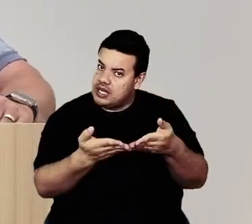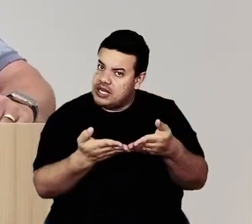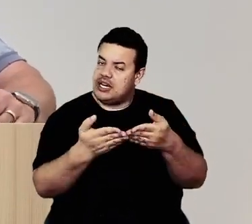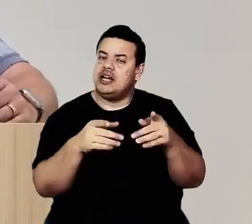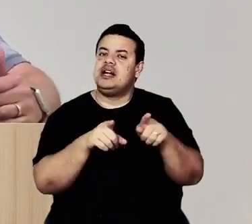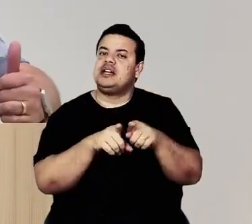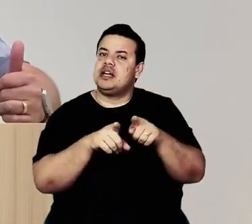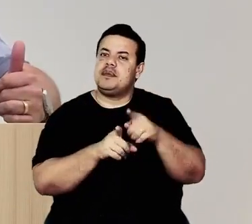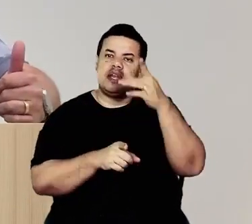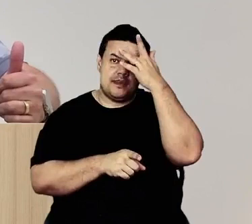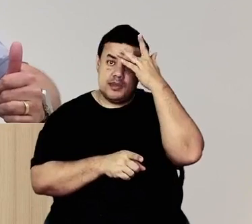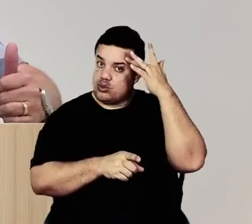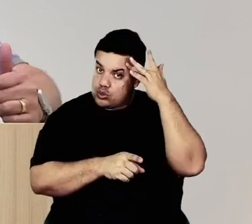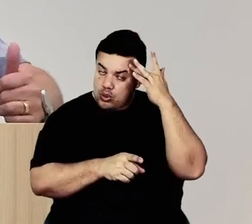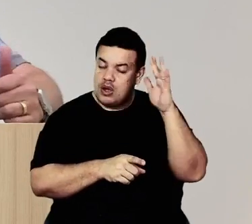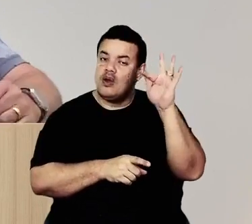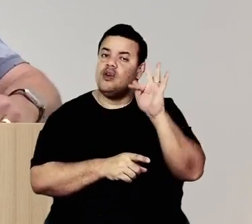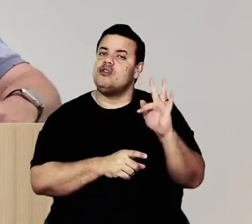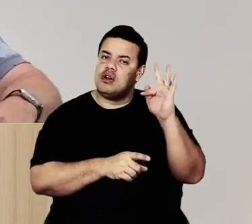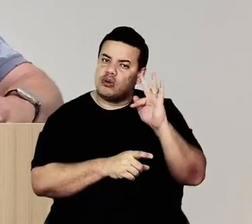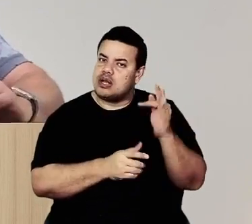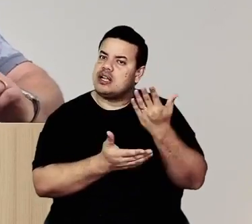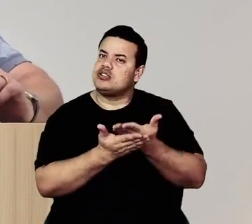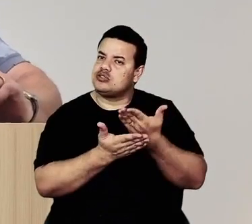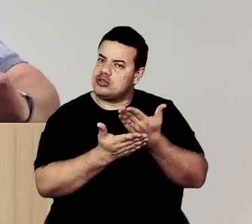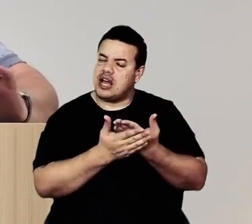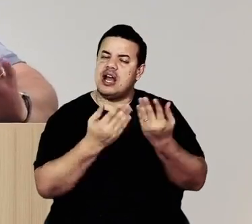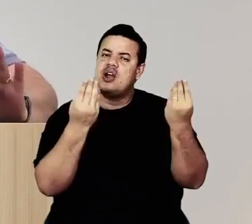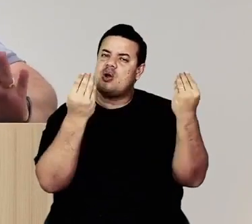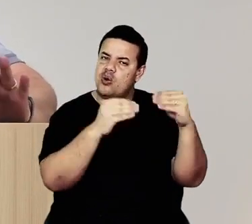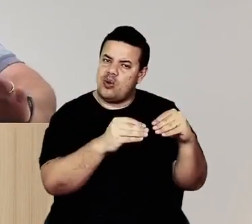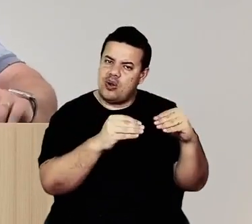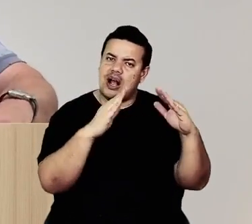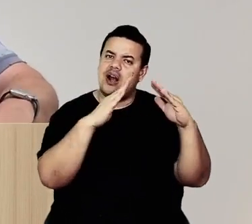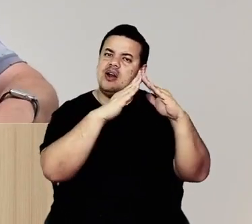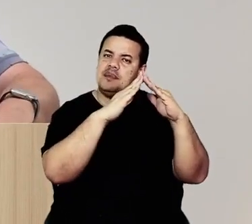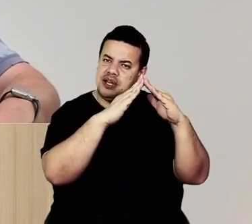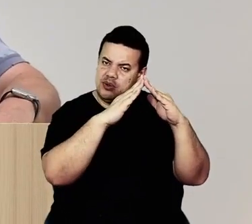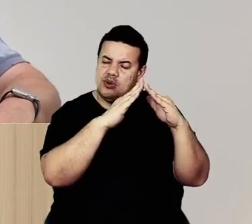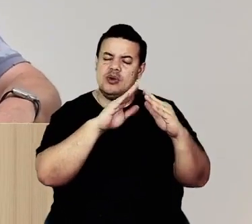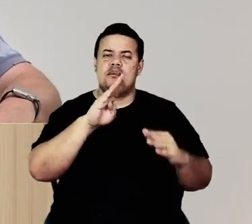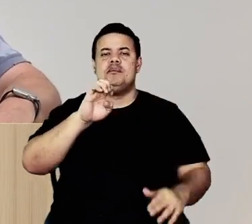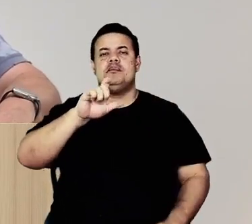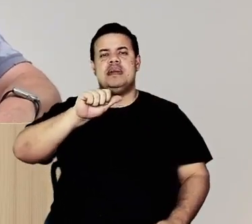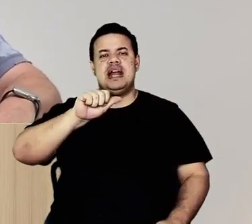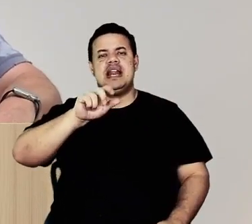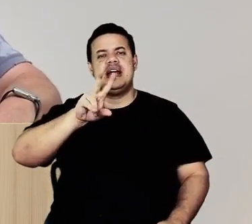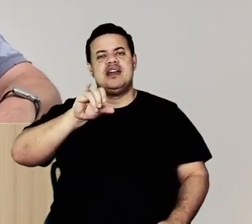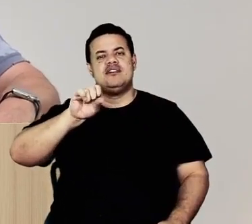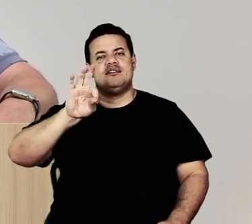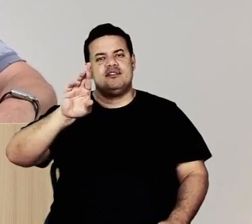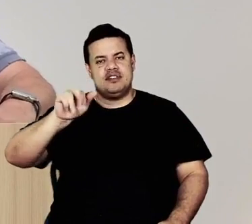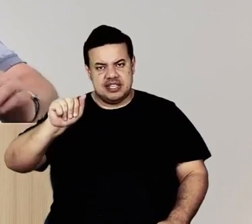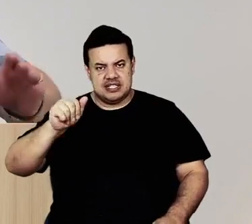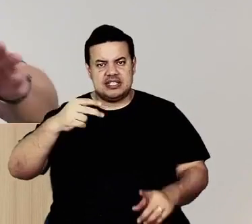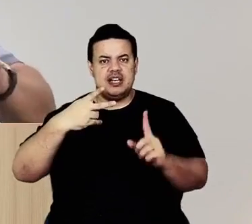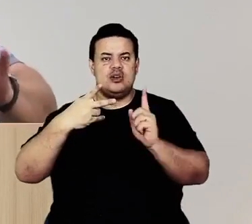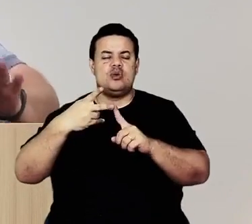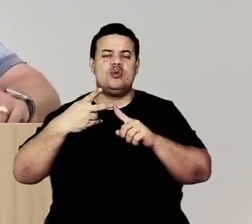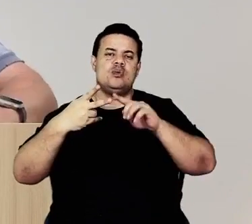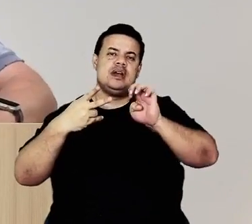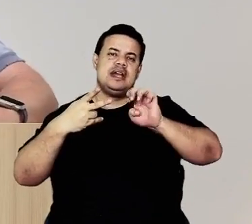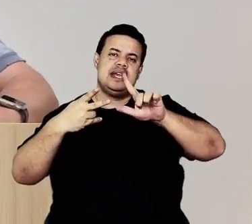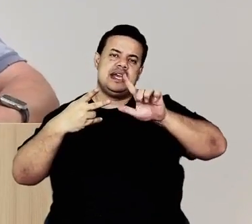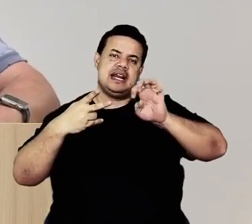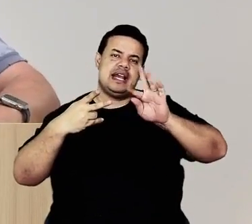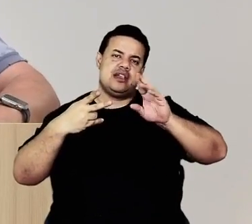aqui rapidamente dizer que você inst lado um em Bela Vista uma lind na Vila Eletrosul uma no cam ali próximo